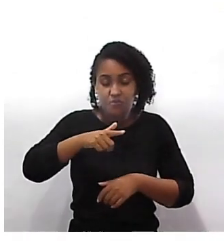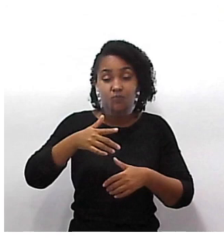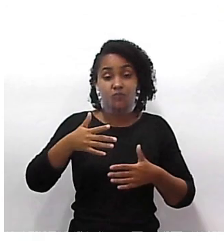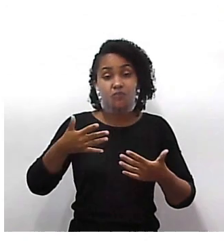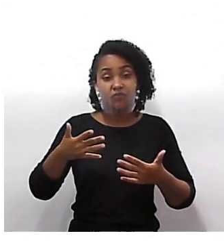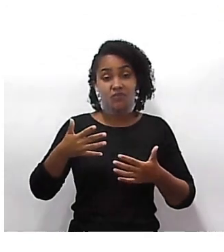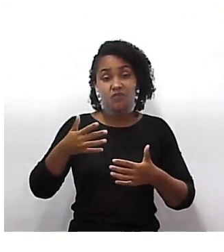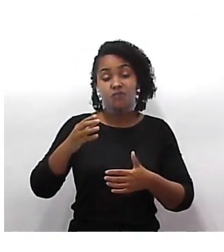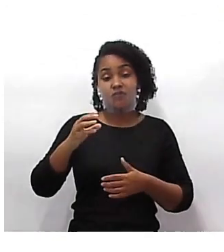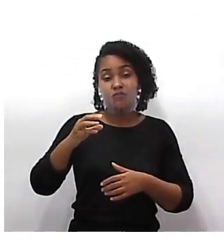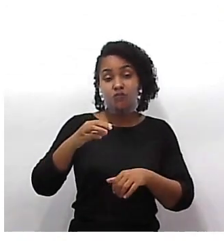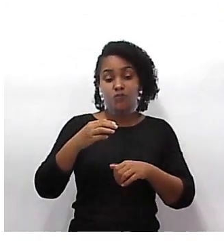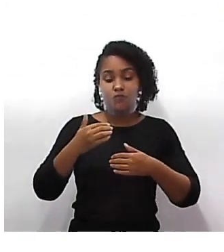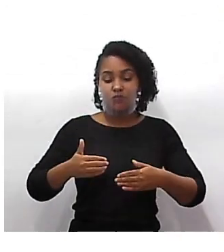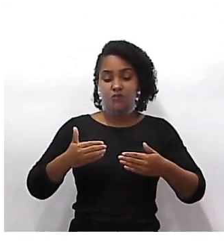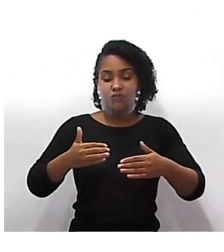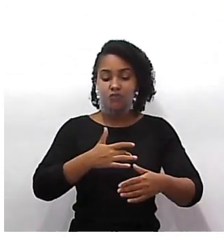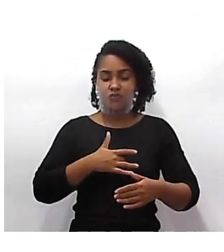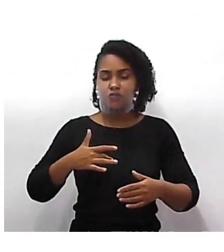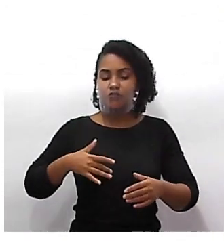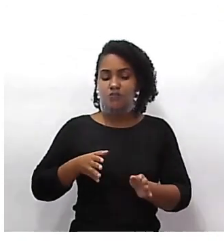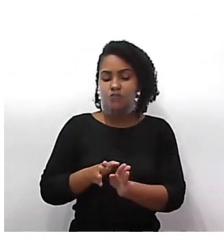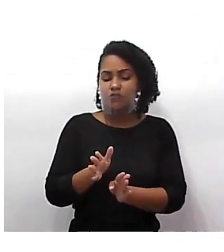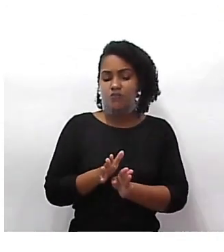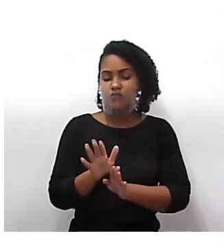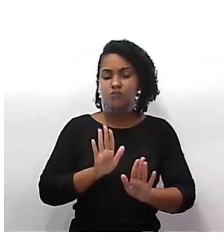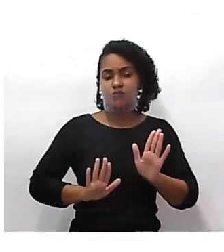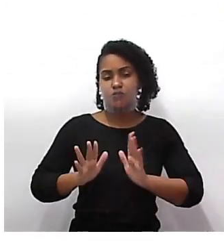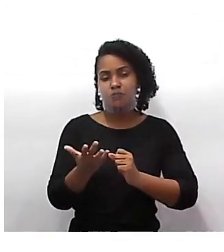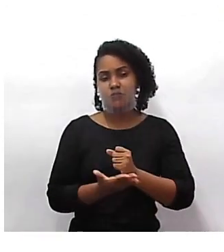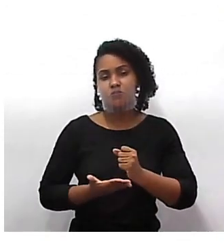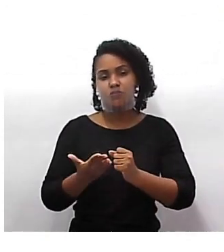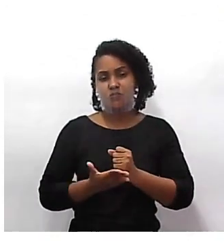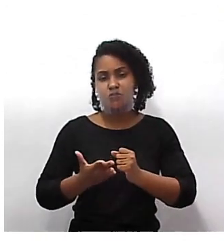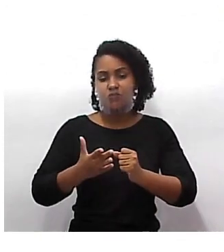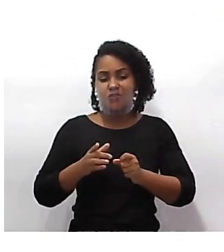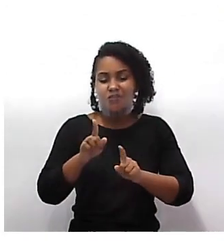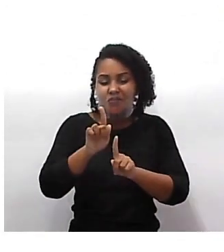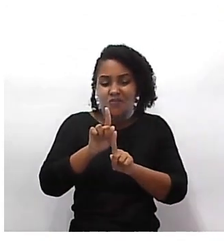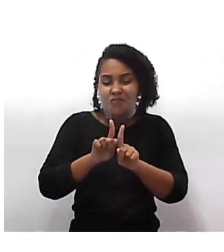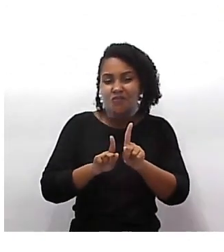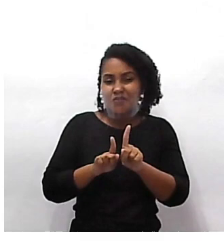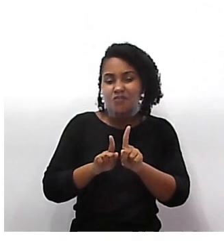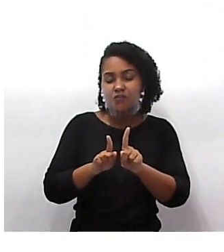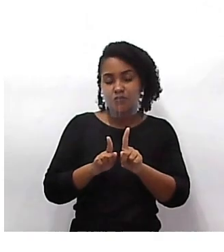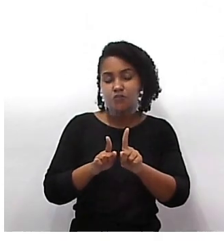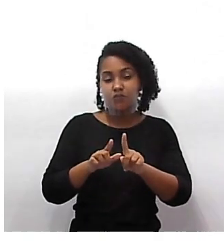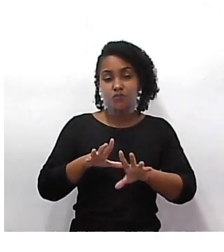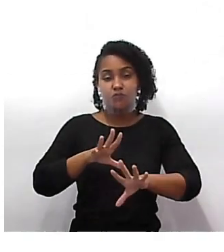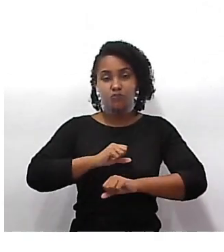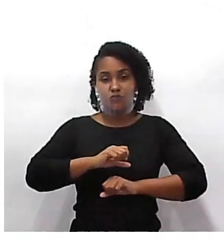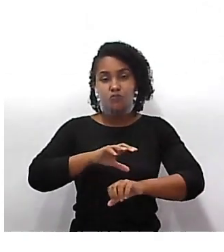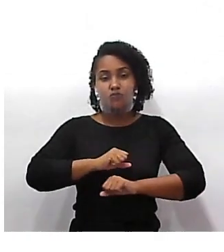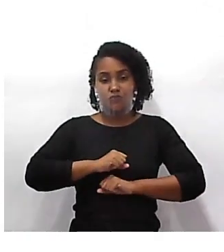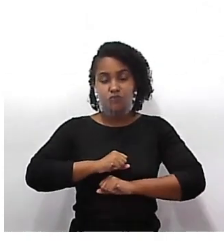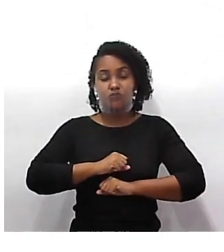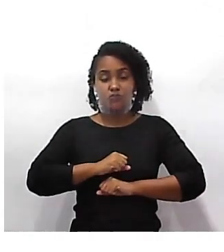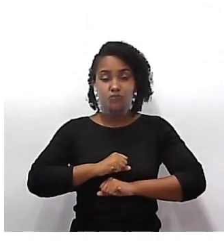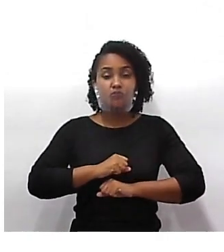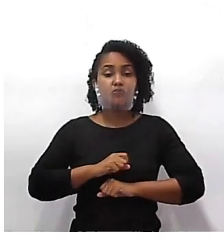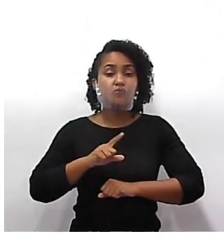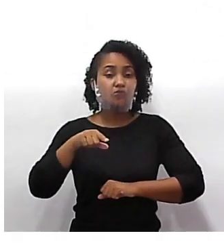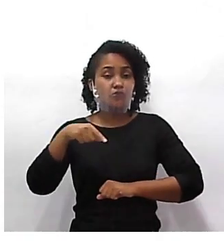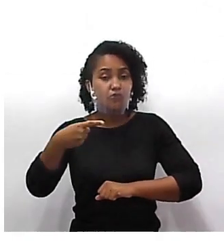Ministério da Saúde orienta cuidados básicos para reduzir o risco geral de contrair